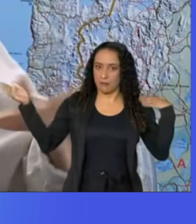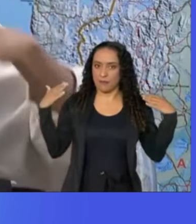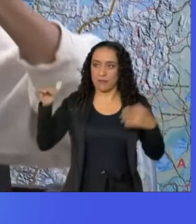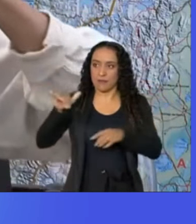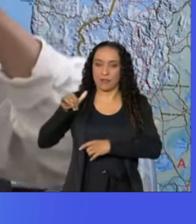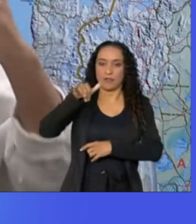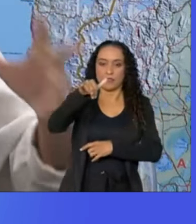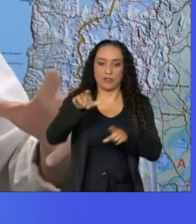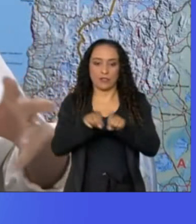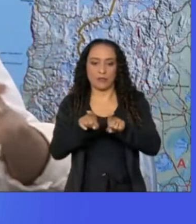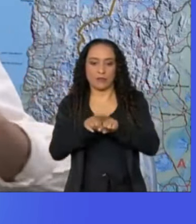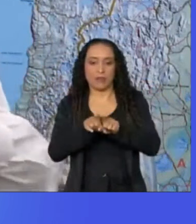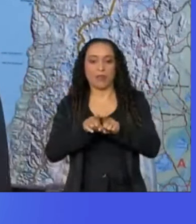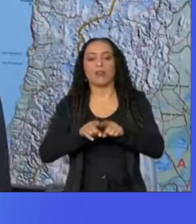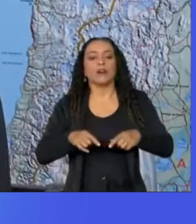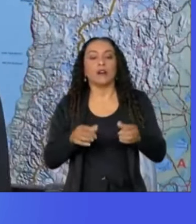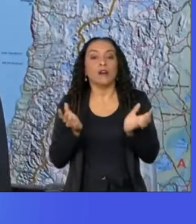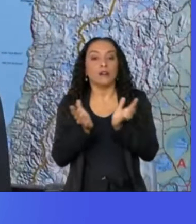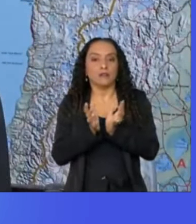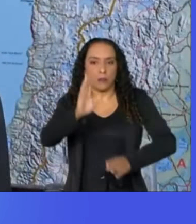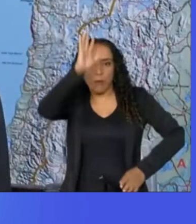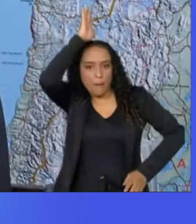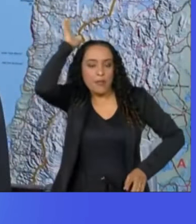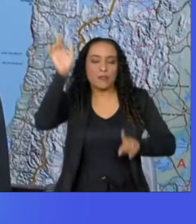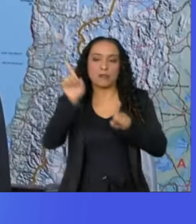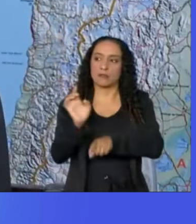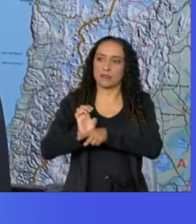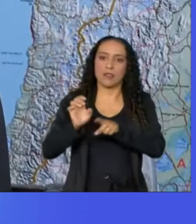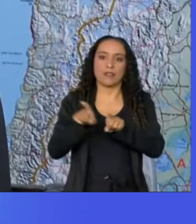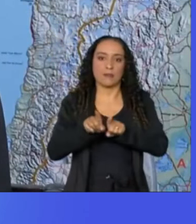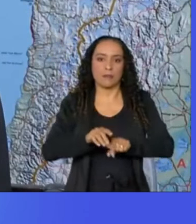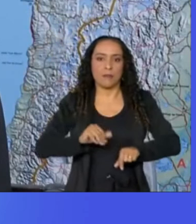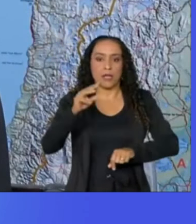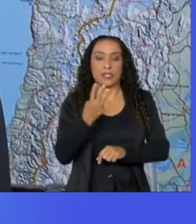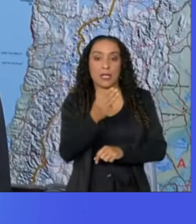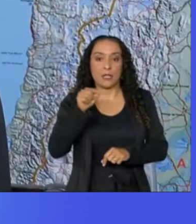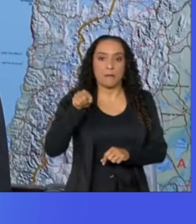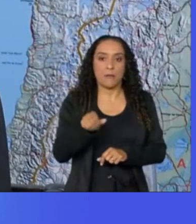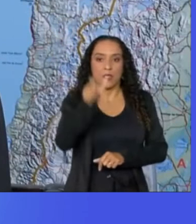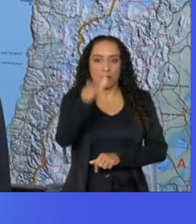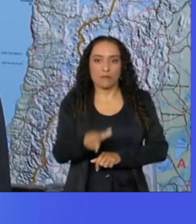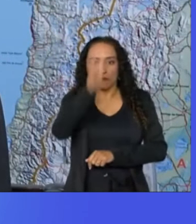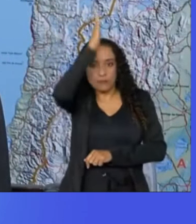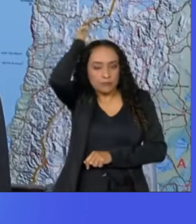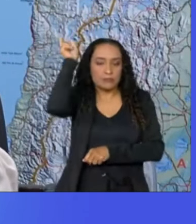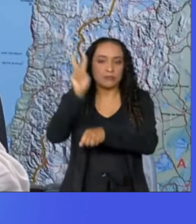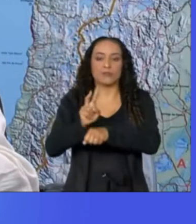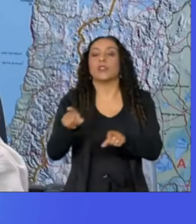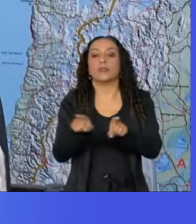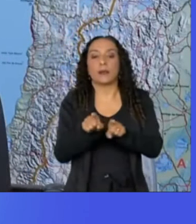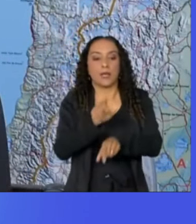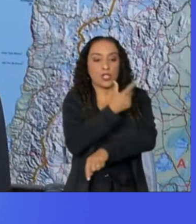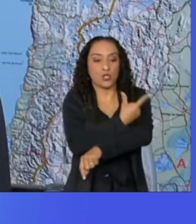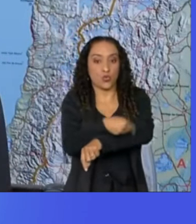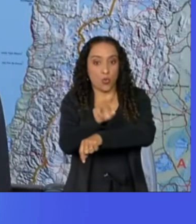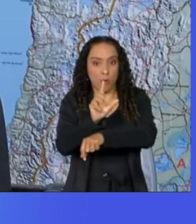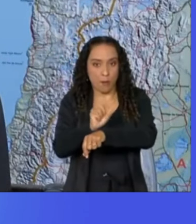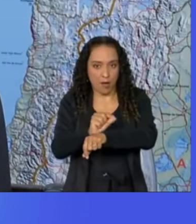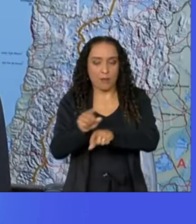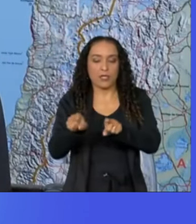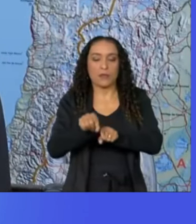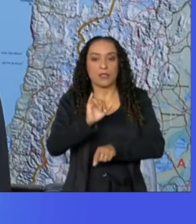aeronáutica corpo de bombeiro dos Estados os nossos mais de 3.000 brigadistas do Ibama do icmb nós